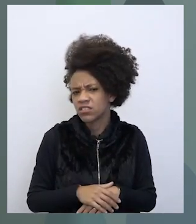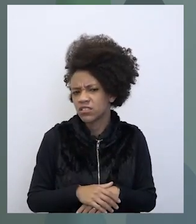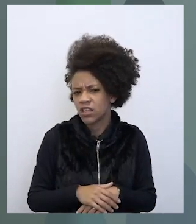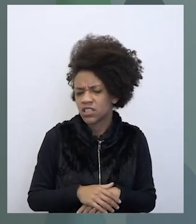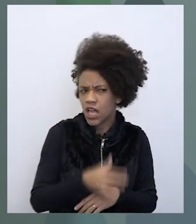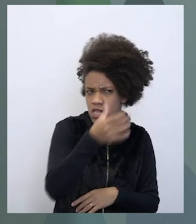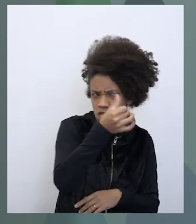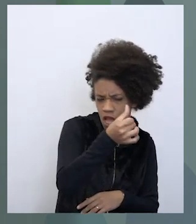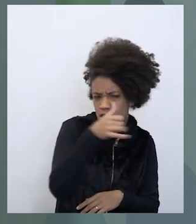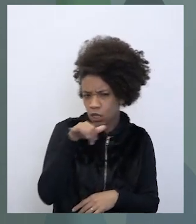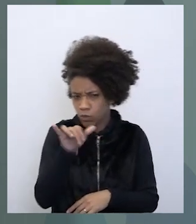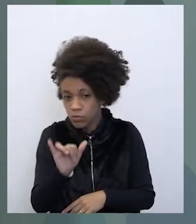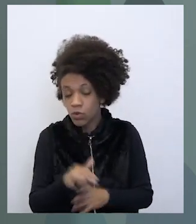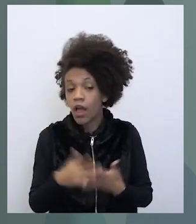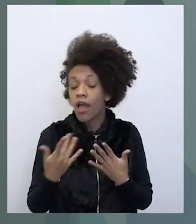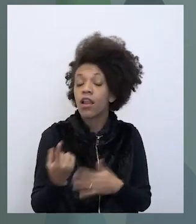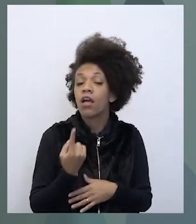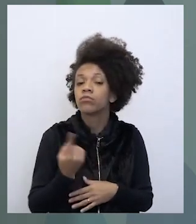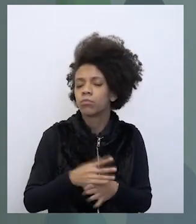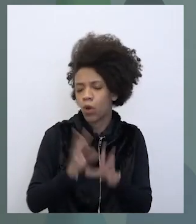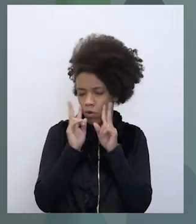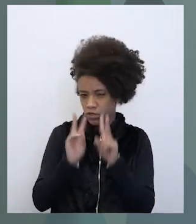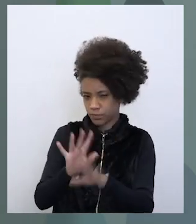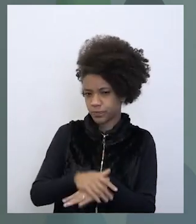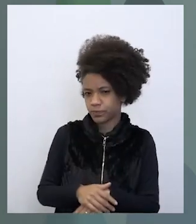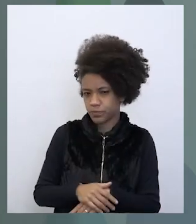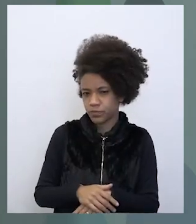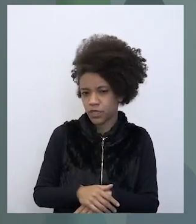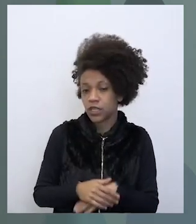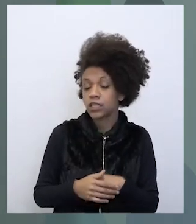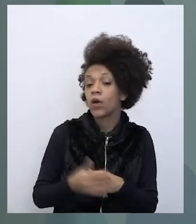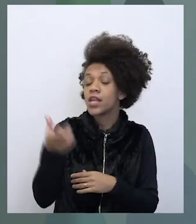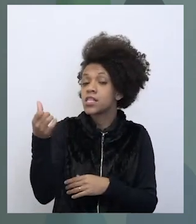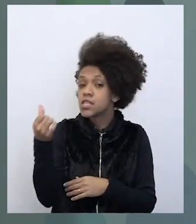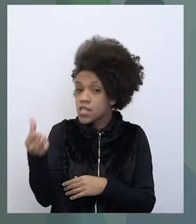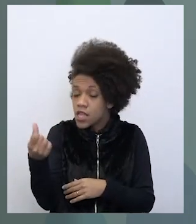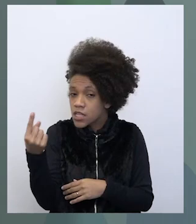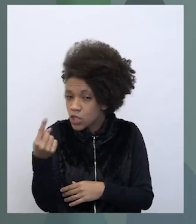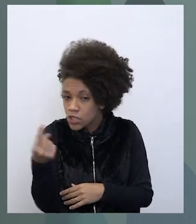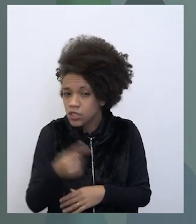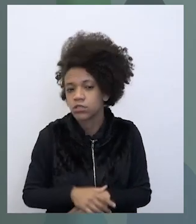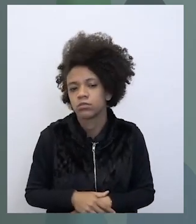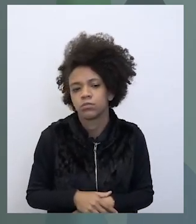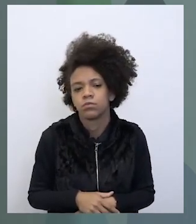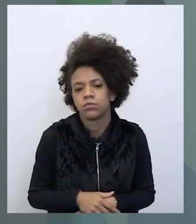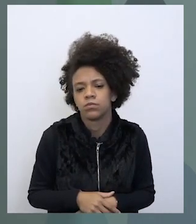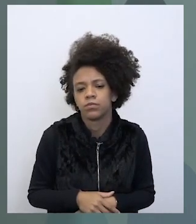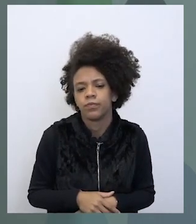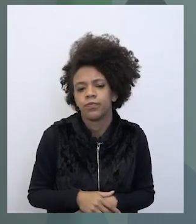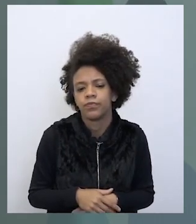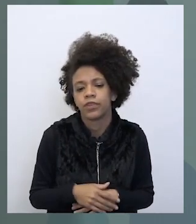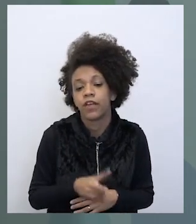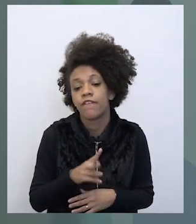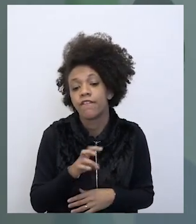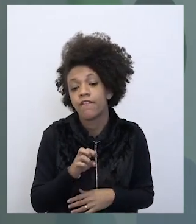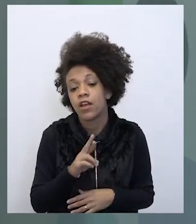6? Esse aqui é o termo independente. Então, vamos observar, ó. 6 era o termo independente, tá cruzando aqui, ó. Aí,